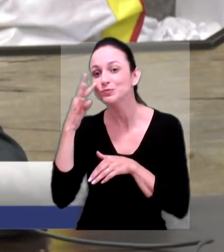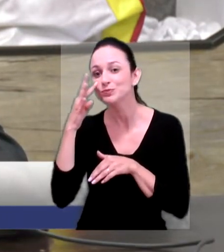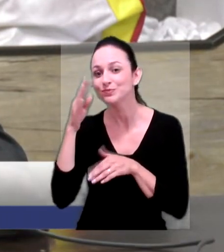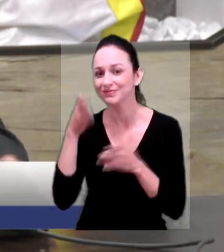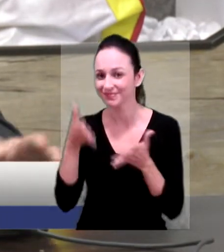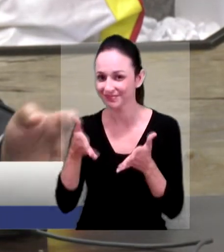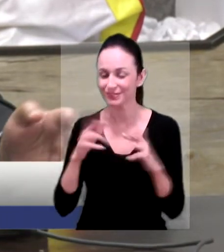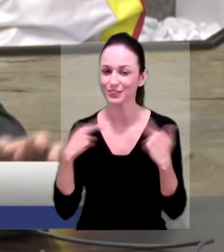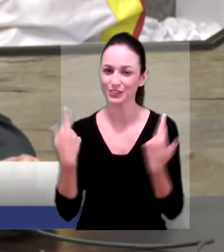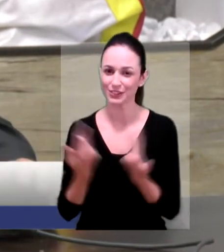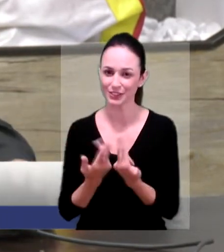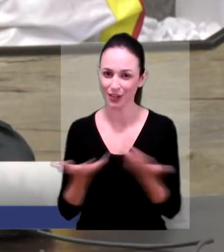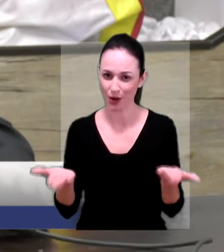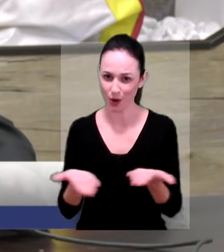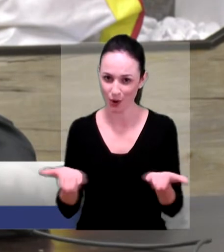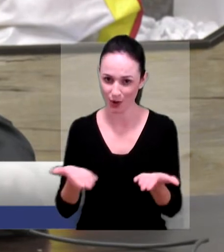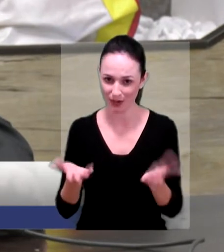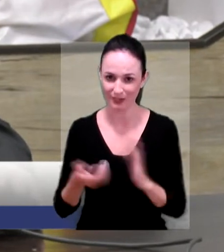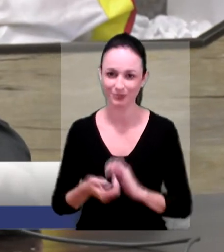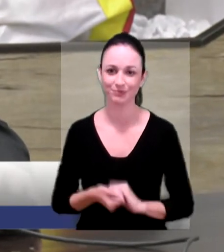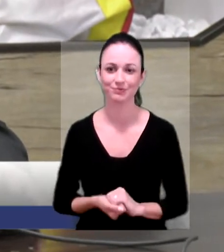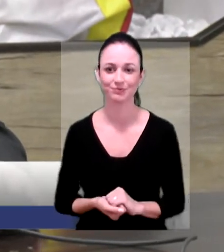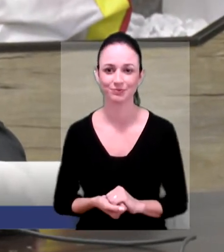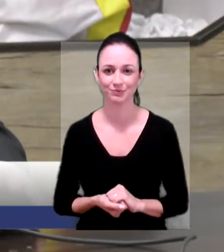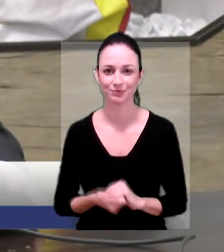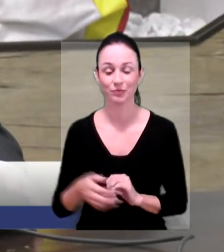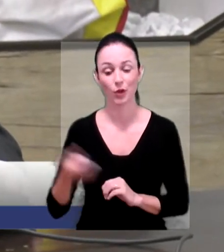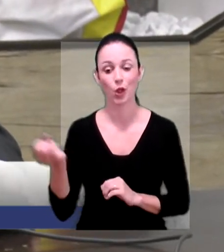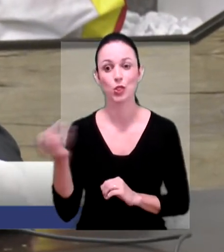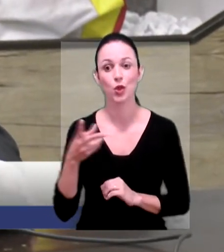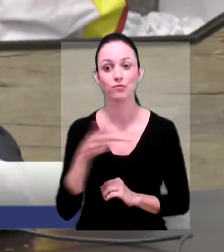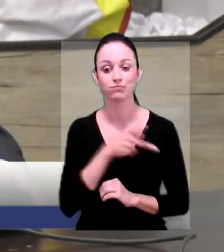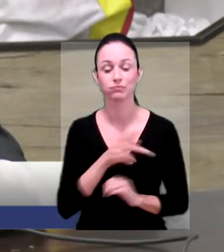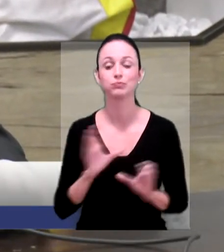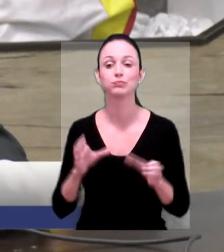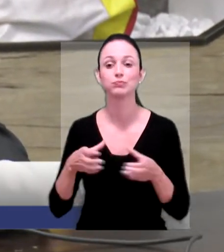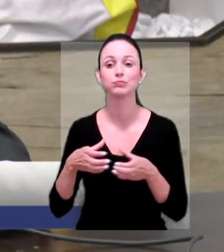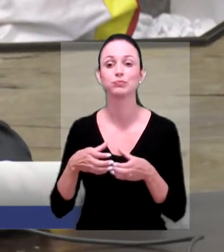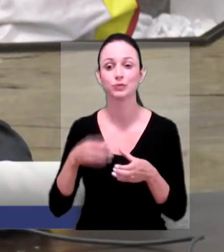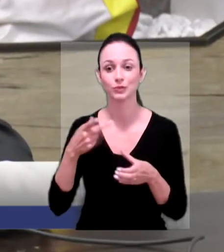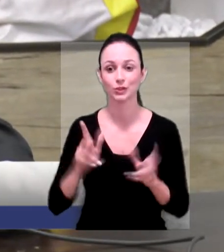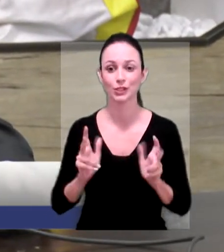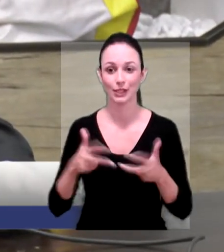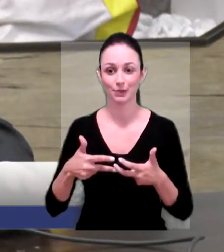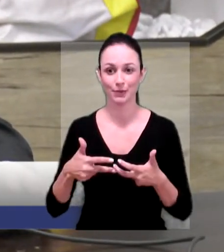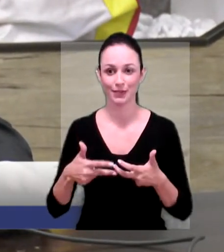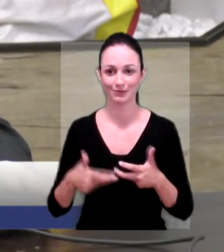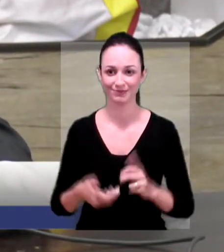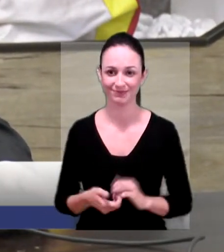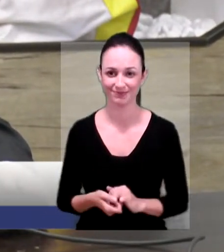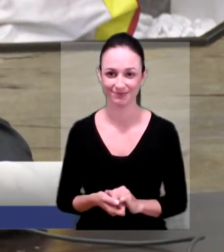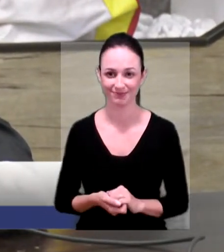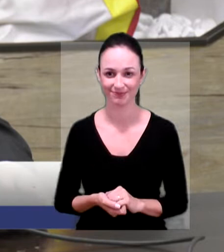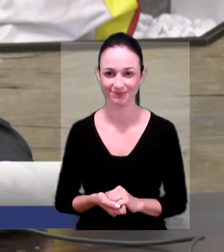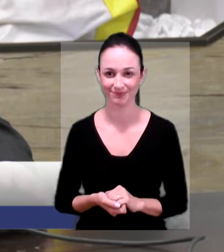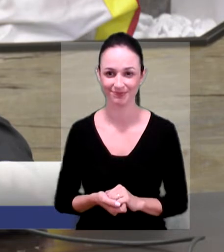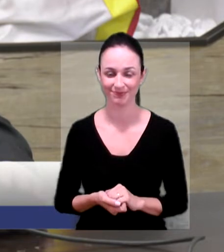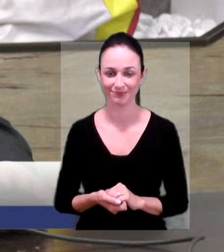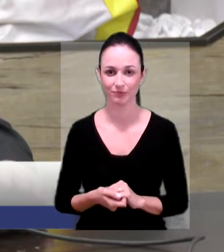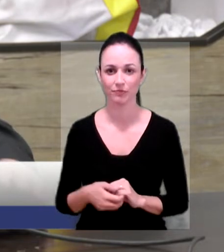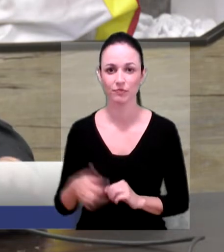agora da nova presidência da Câmara Municipal de Jaú. Eu gostaria de fazer as